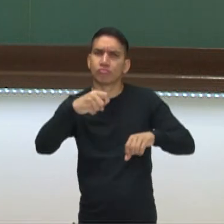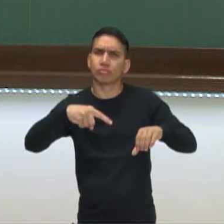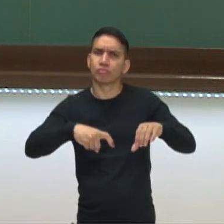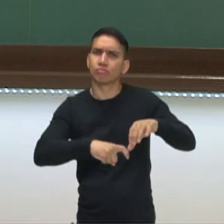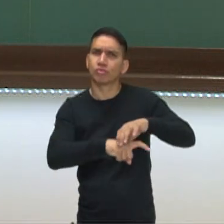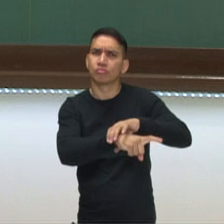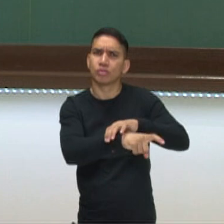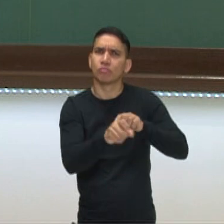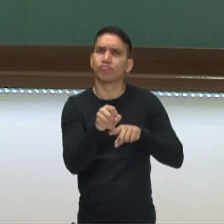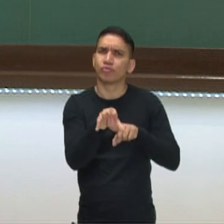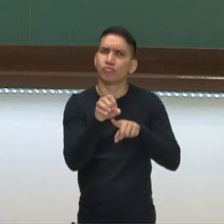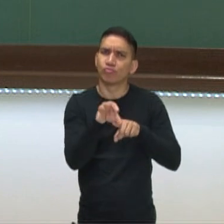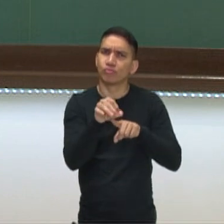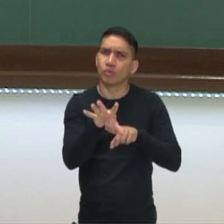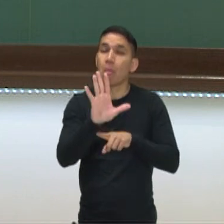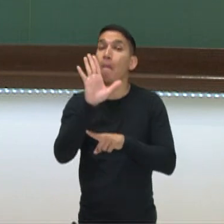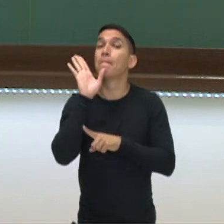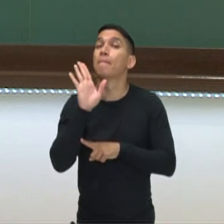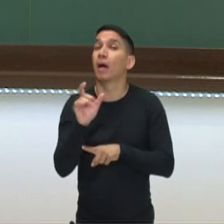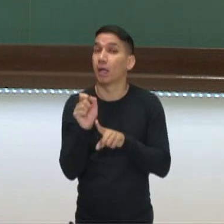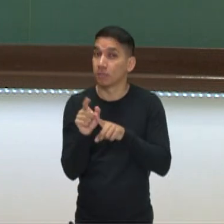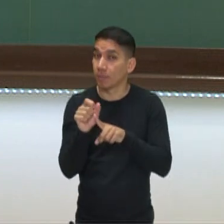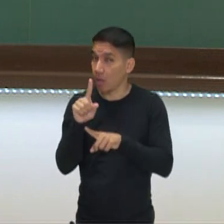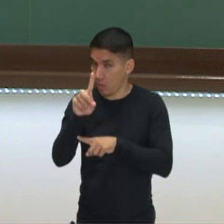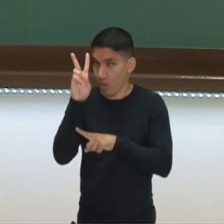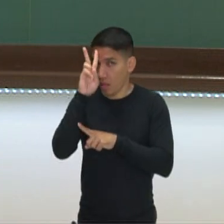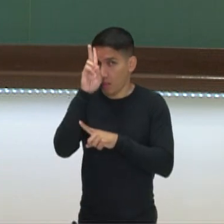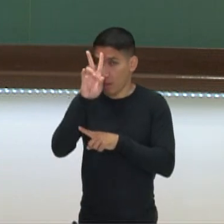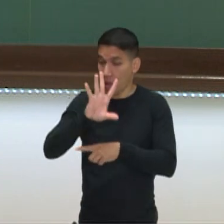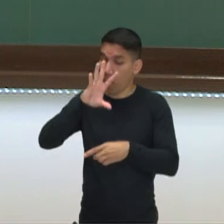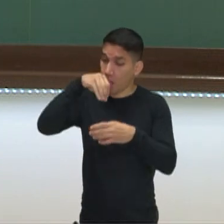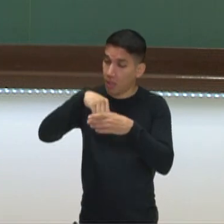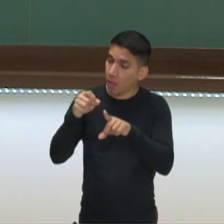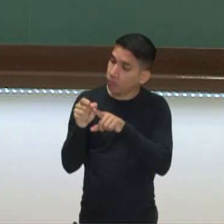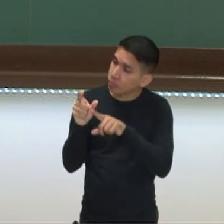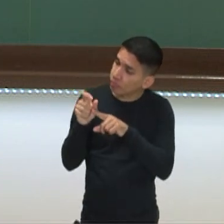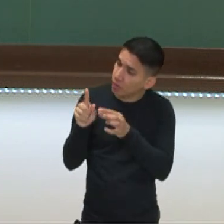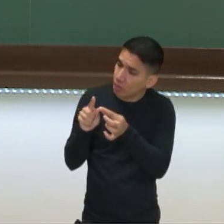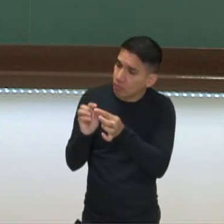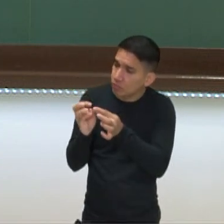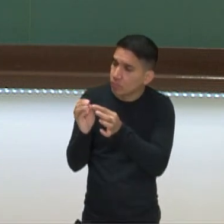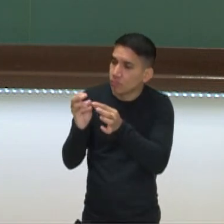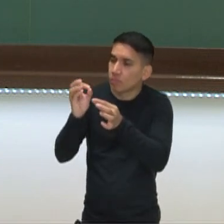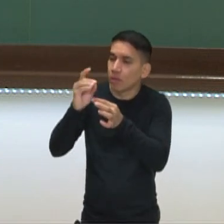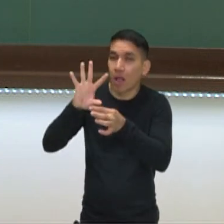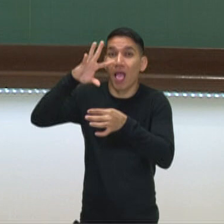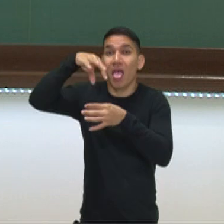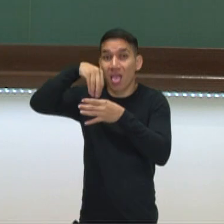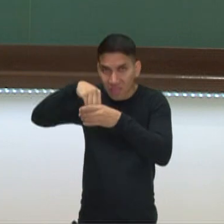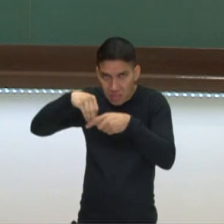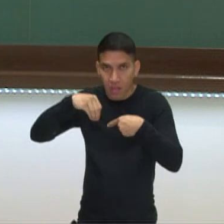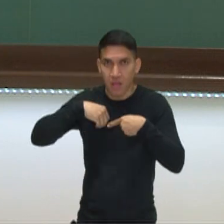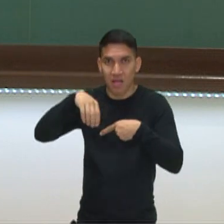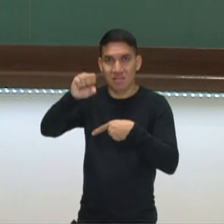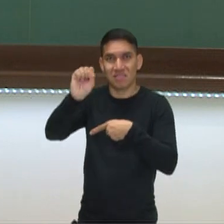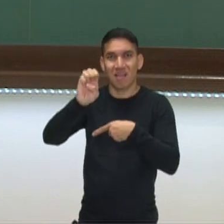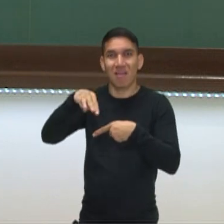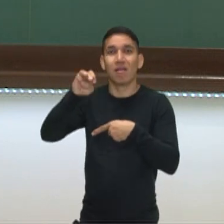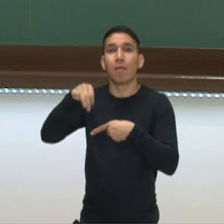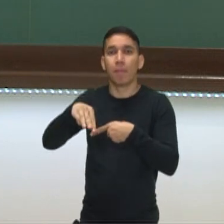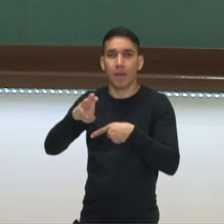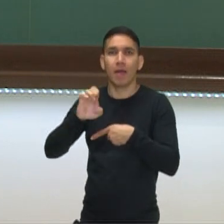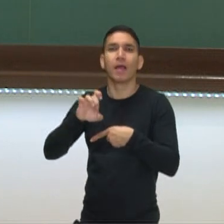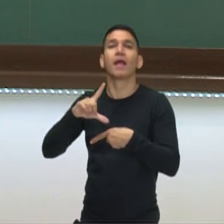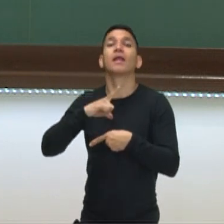Porém, lembram que lá no sêmen do homem existe na composição do sêmen o